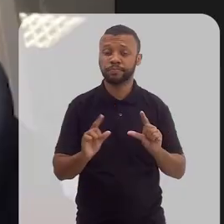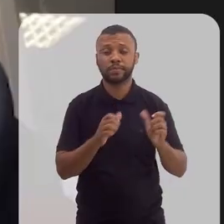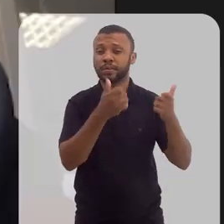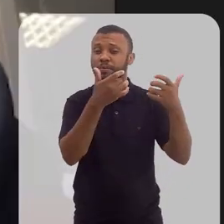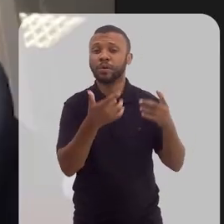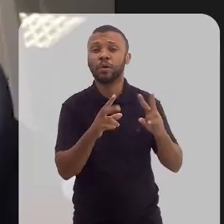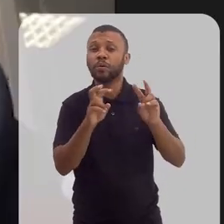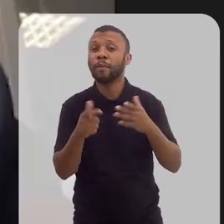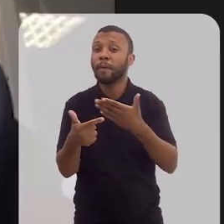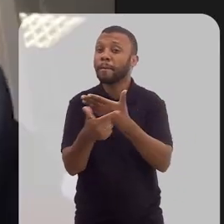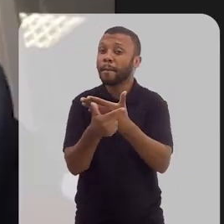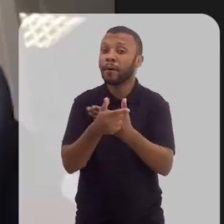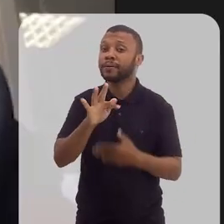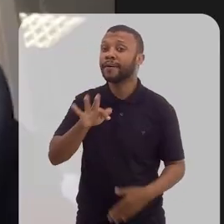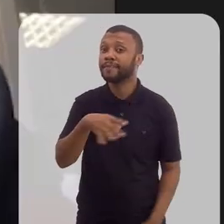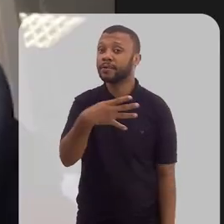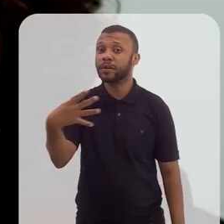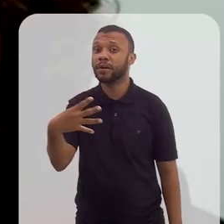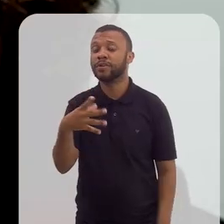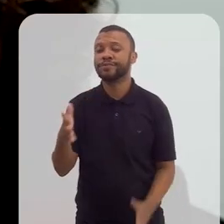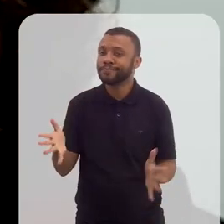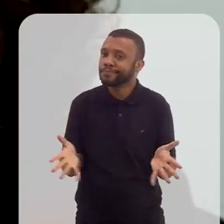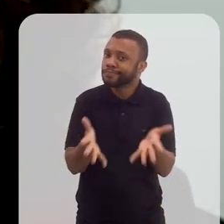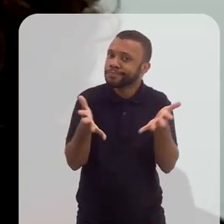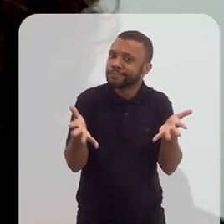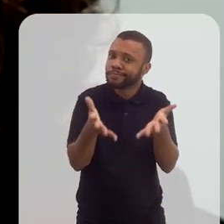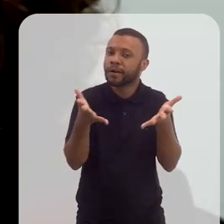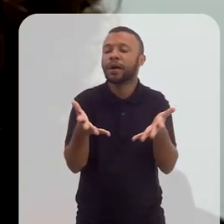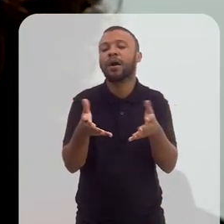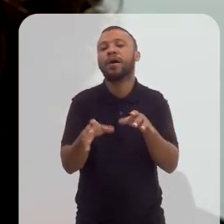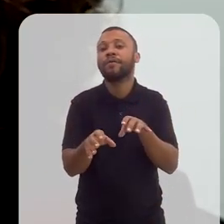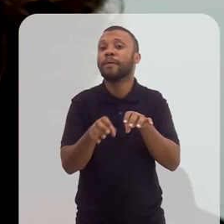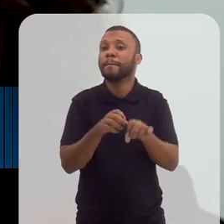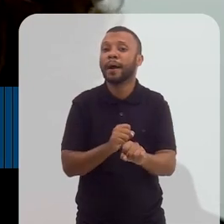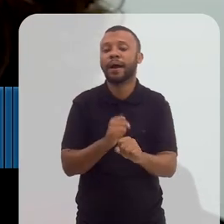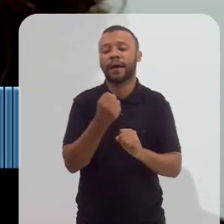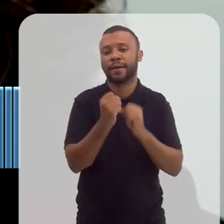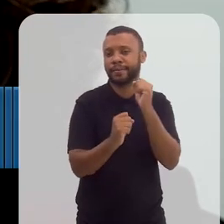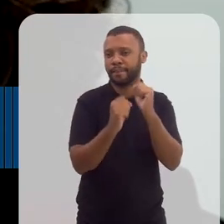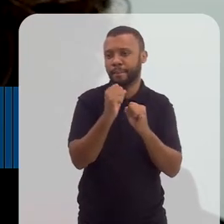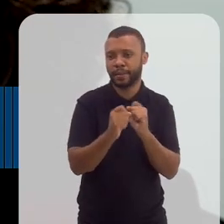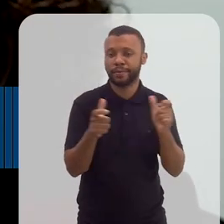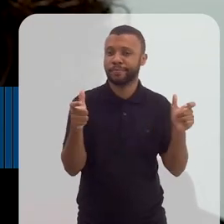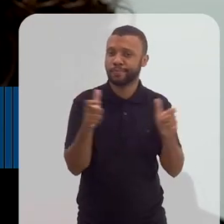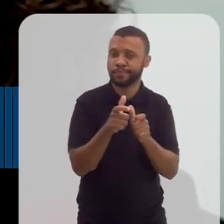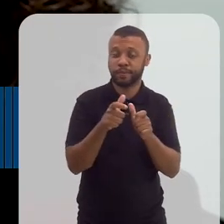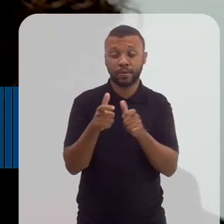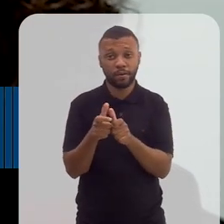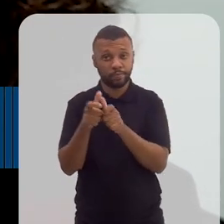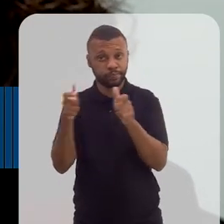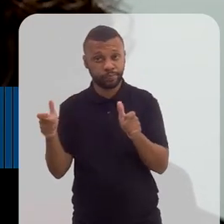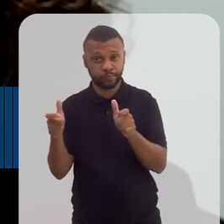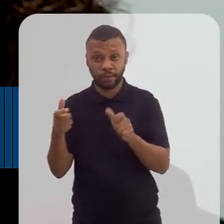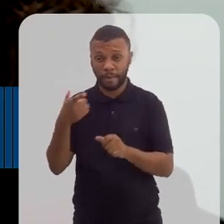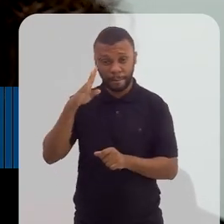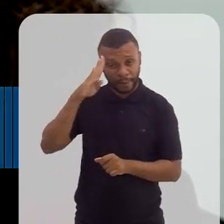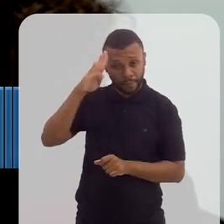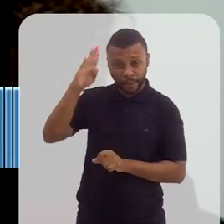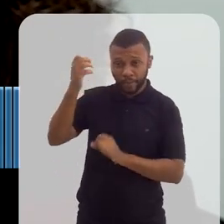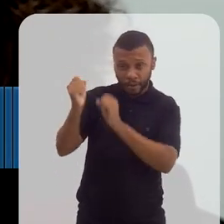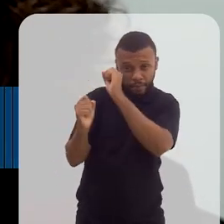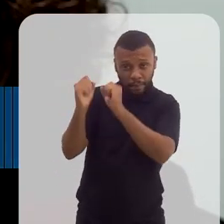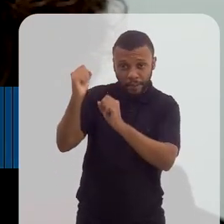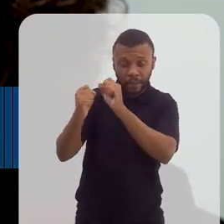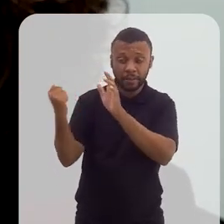primeiro bloco, você falou sobre o papel da Firjan de formar as micro e pequenas empresas. Para as grandes empresas e grandes marcas, isso é muito